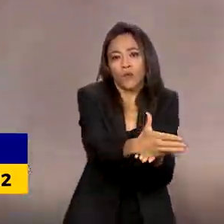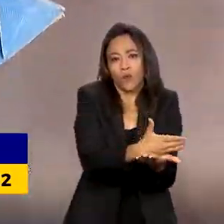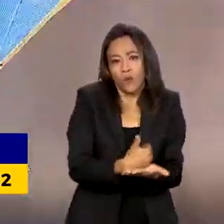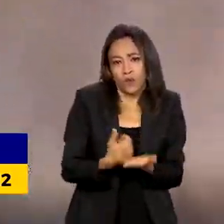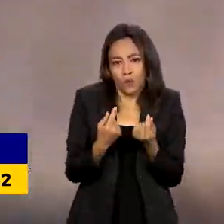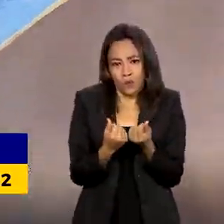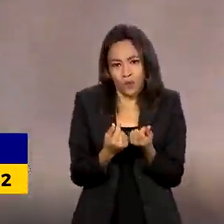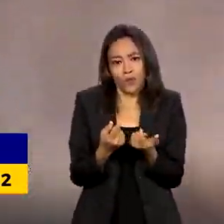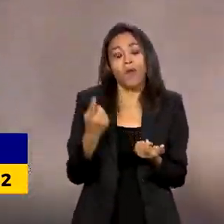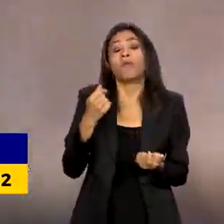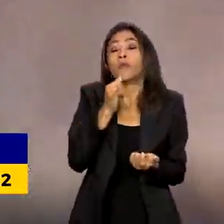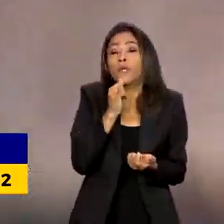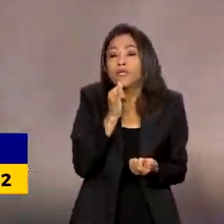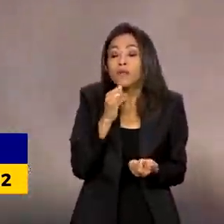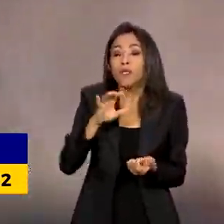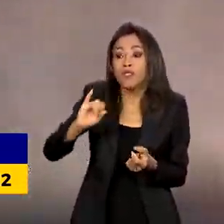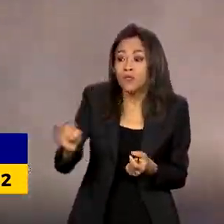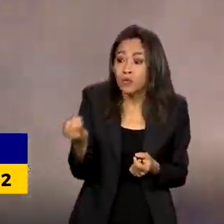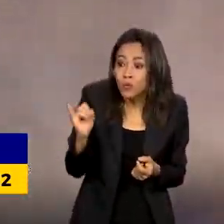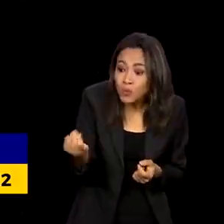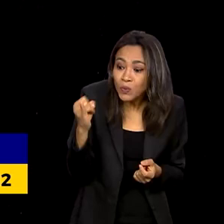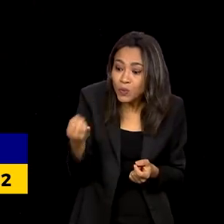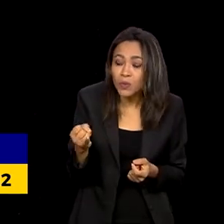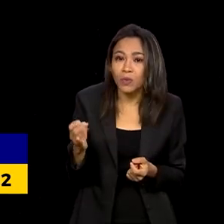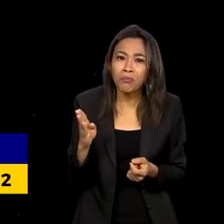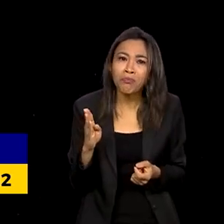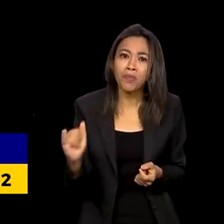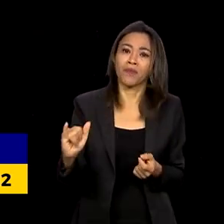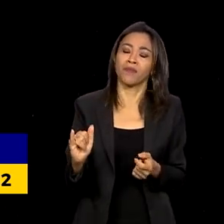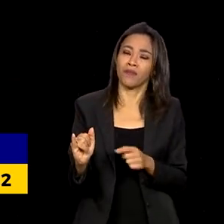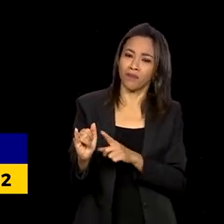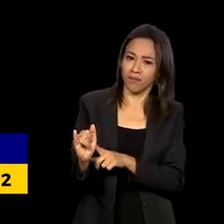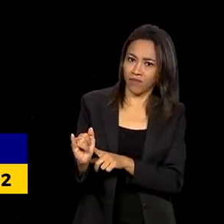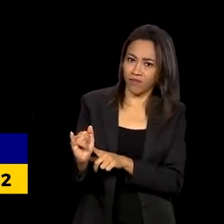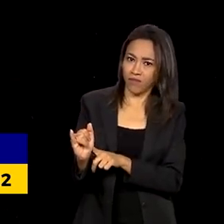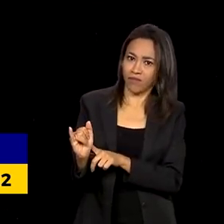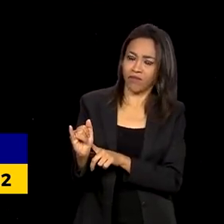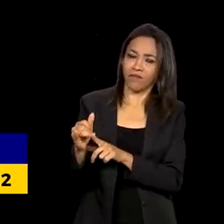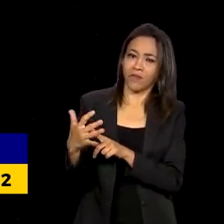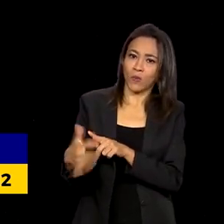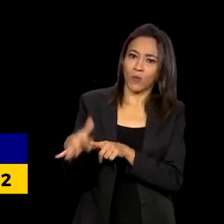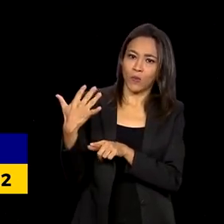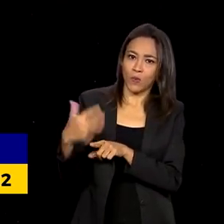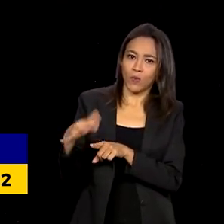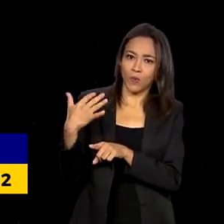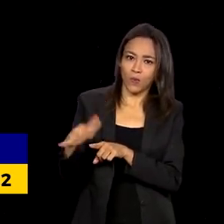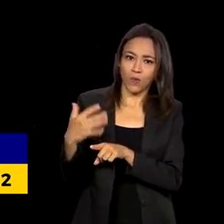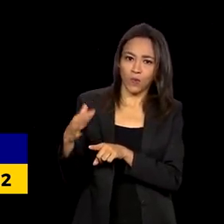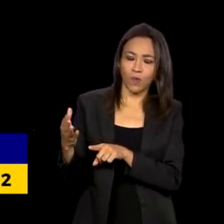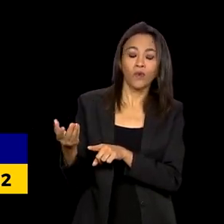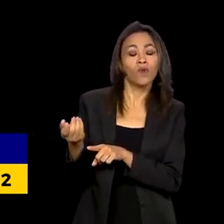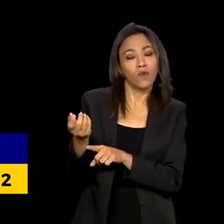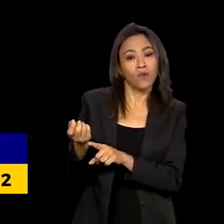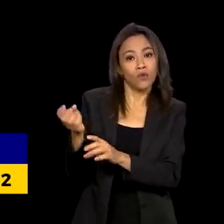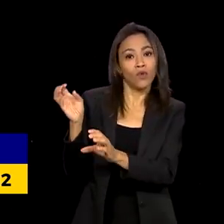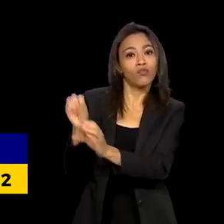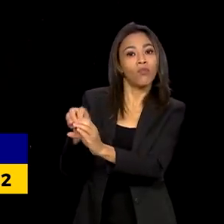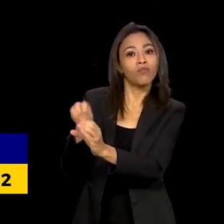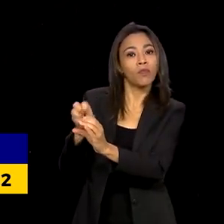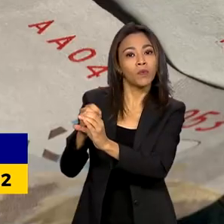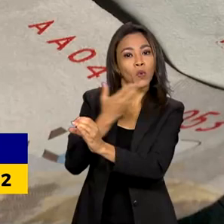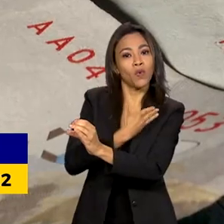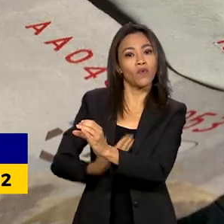sobre capital próprio, por exemplo. Bilhões que são drenados dos cofres públicos para beneficiar meia